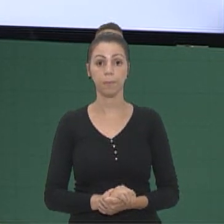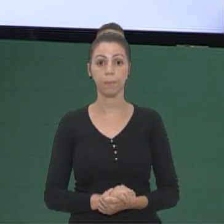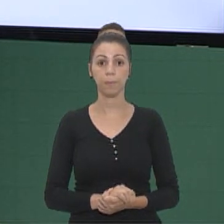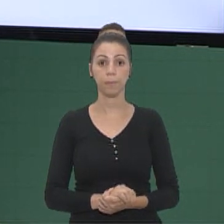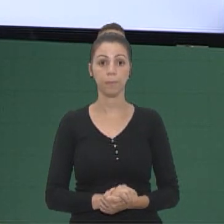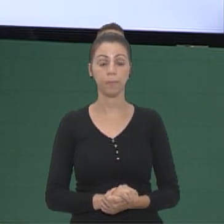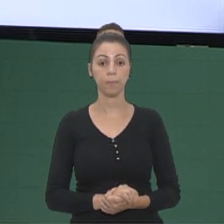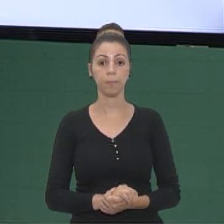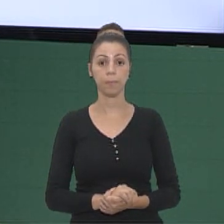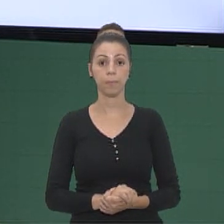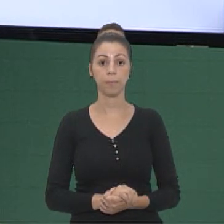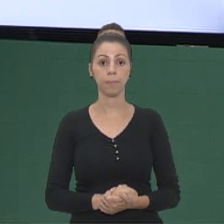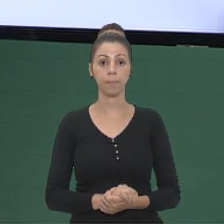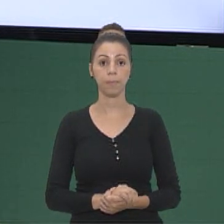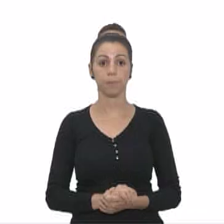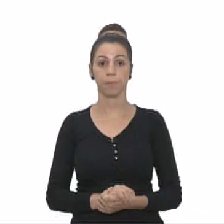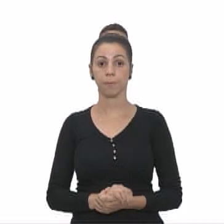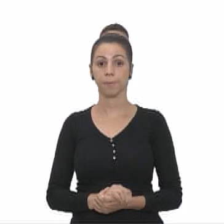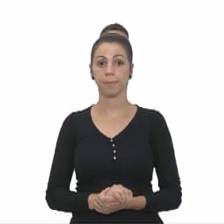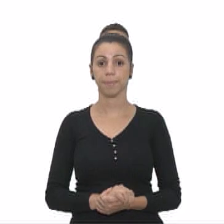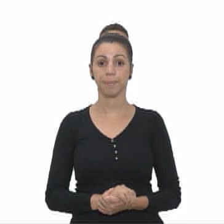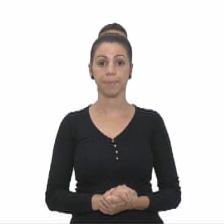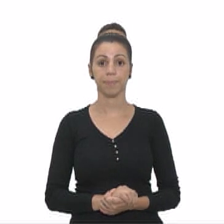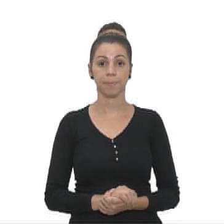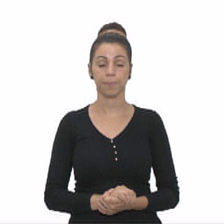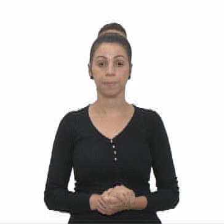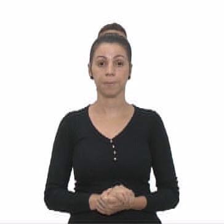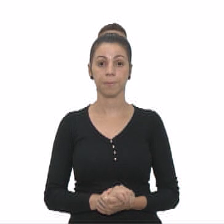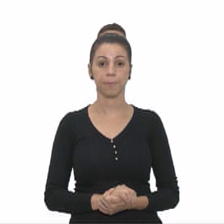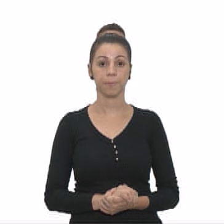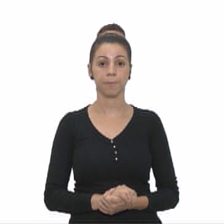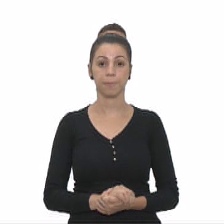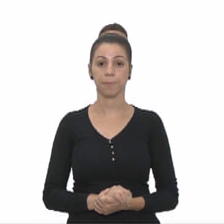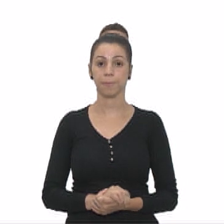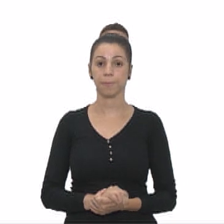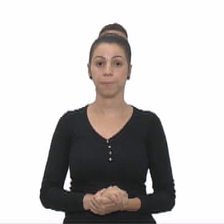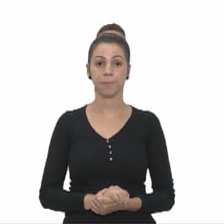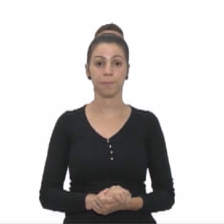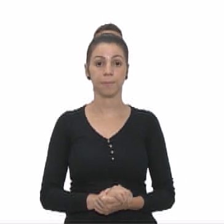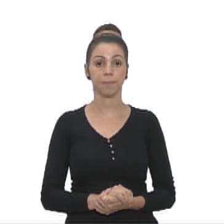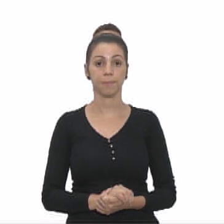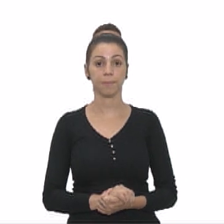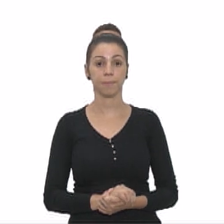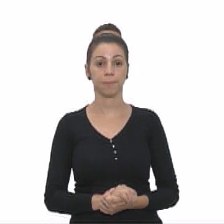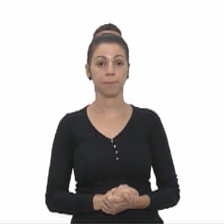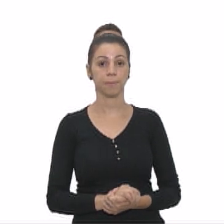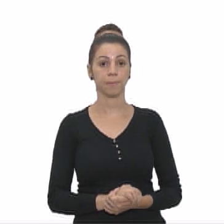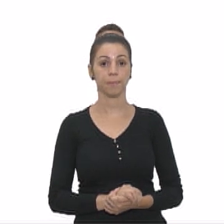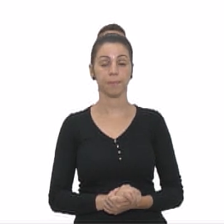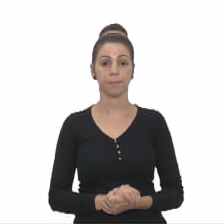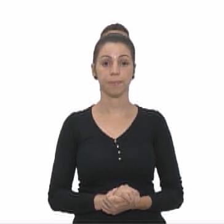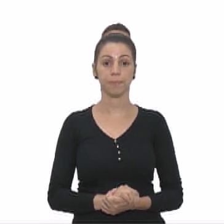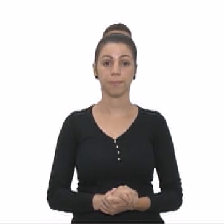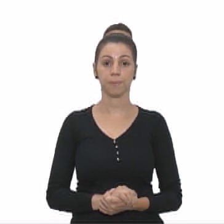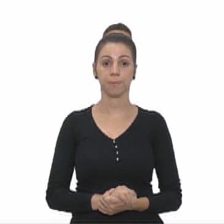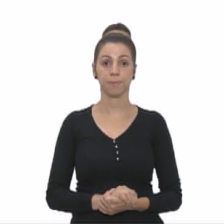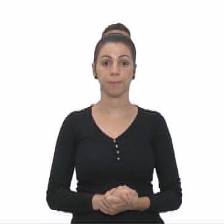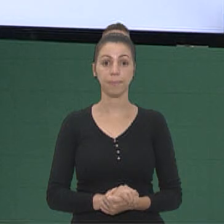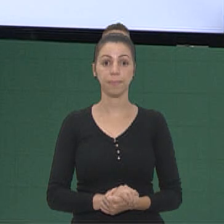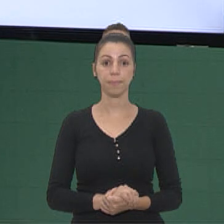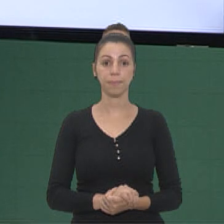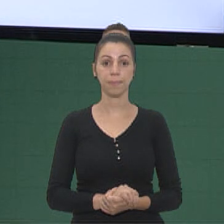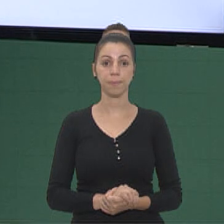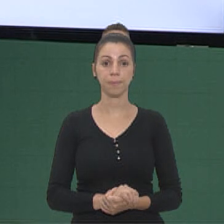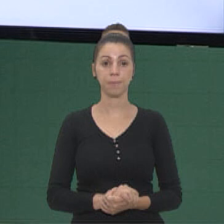certo? Primeira pessoa do plural, nosotros e nosotras, estudiaremos, leremos,